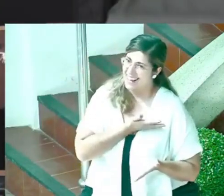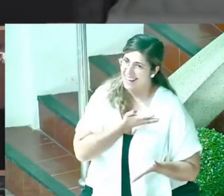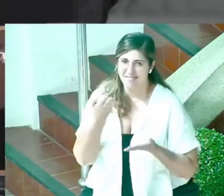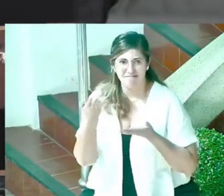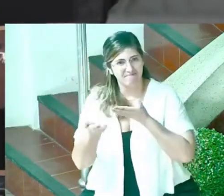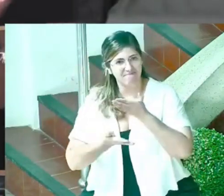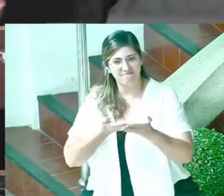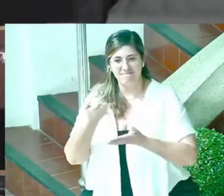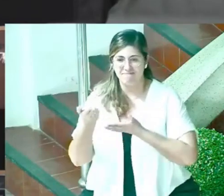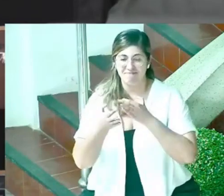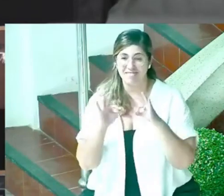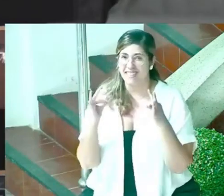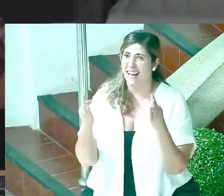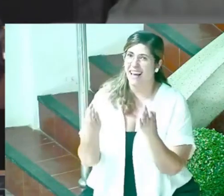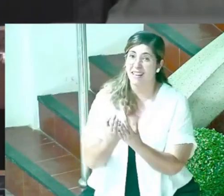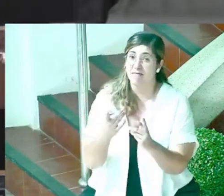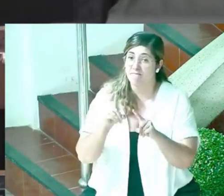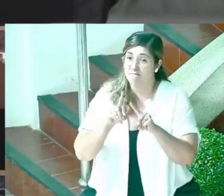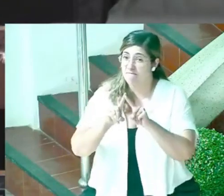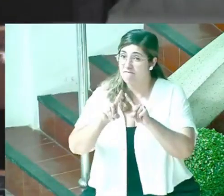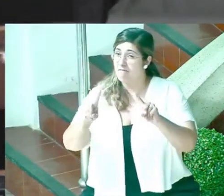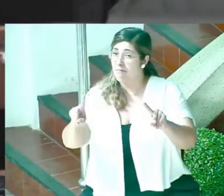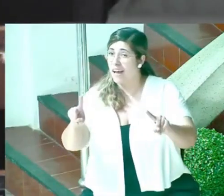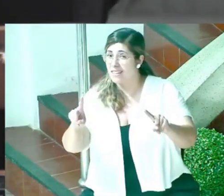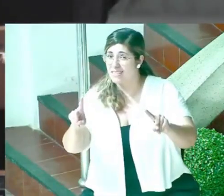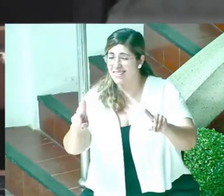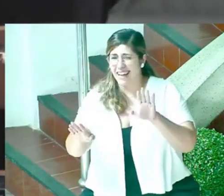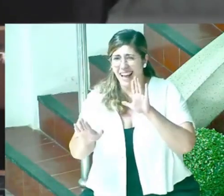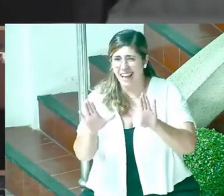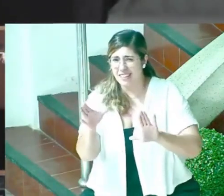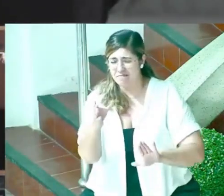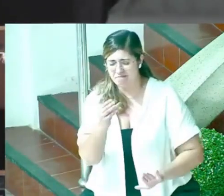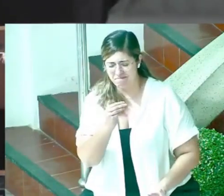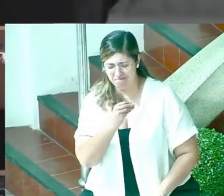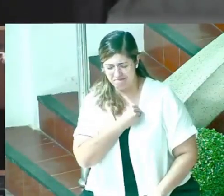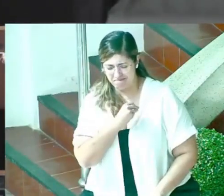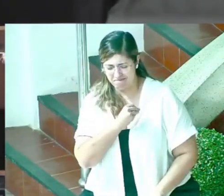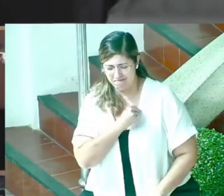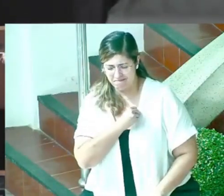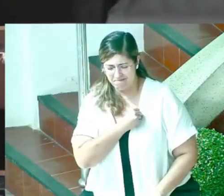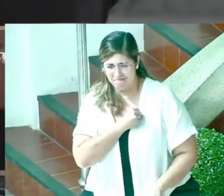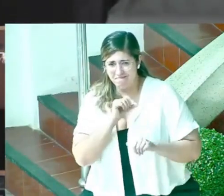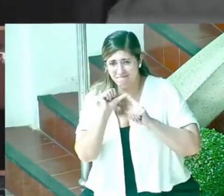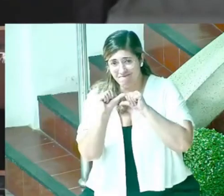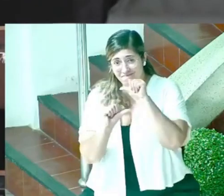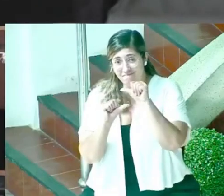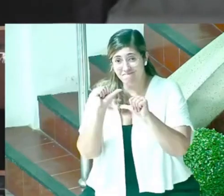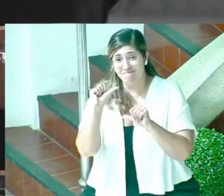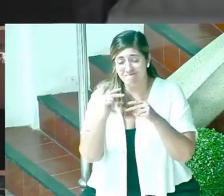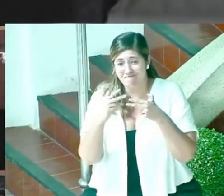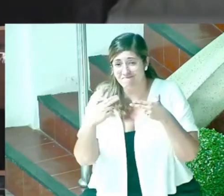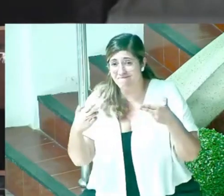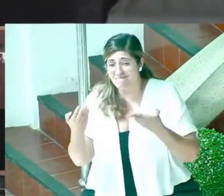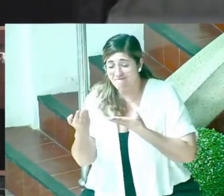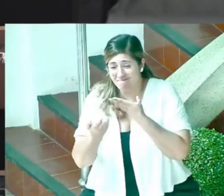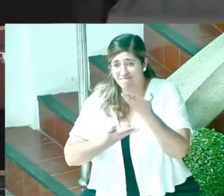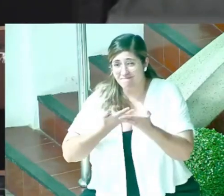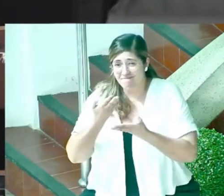não podemos nos subjugar aos nossos sentimentos. Não, eu não sinto que devo perdoá-lo. Não.